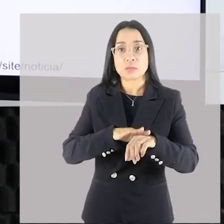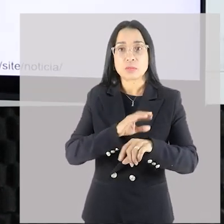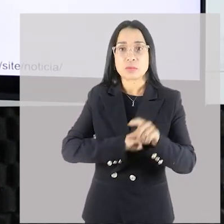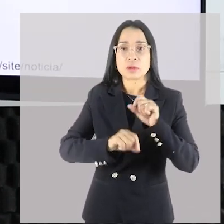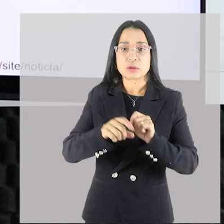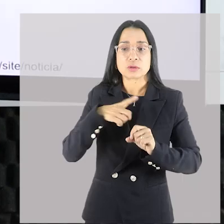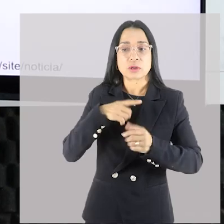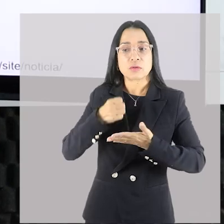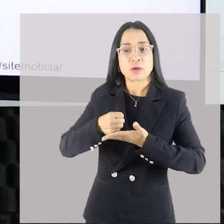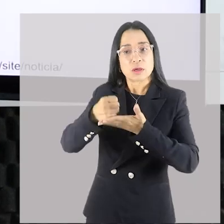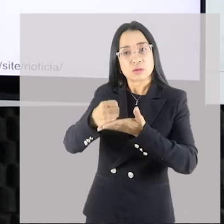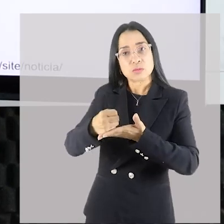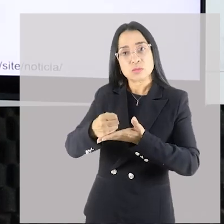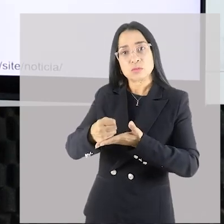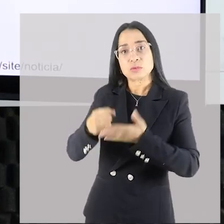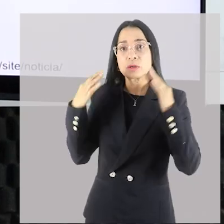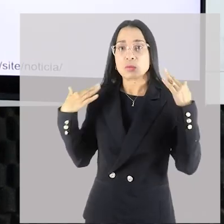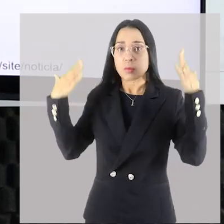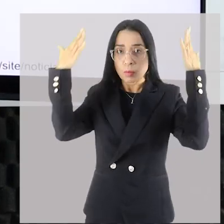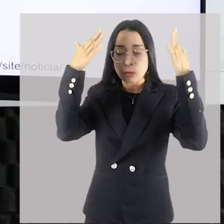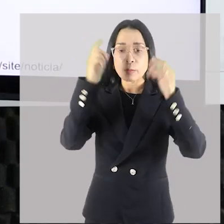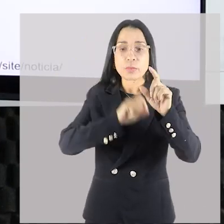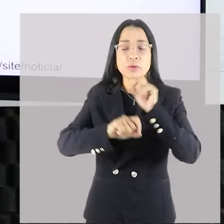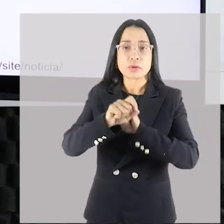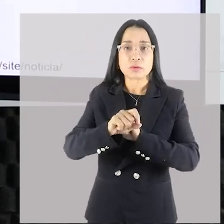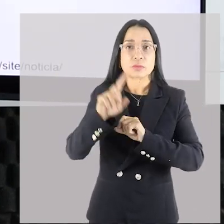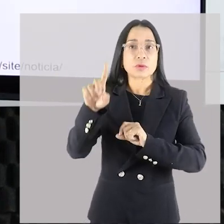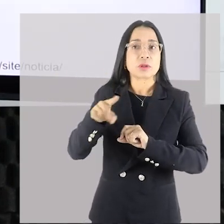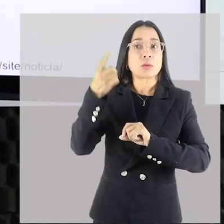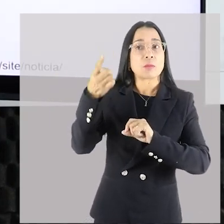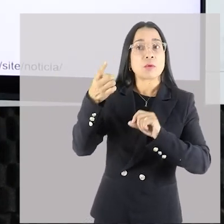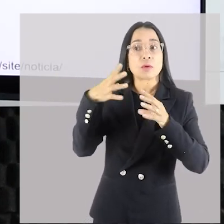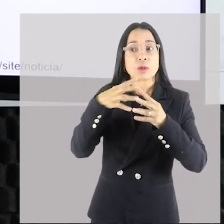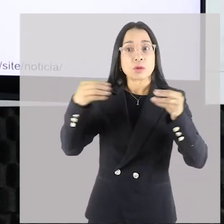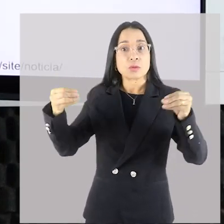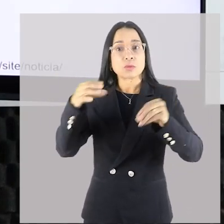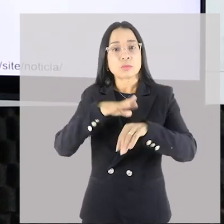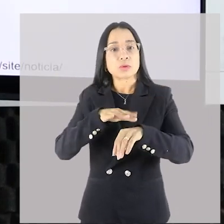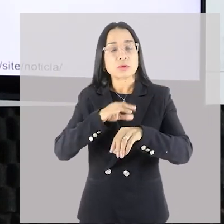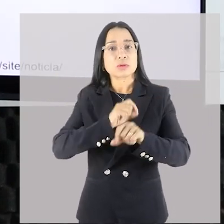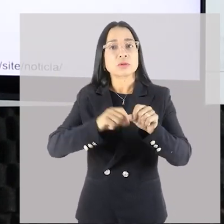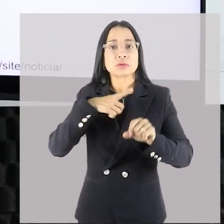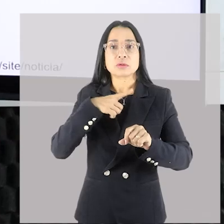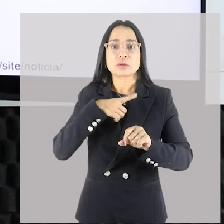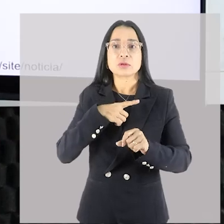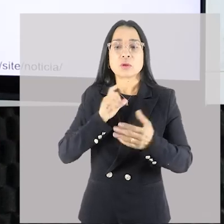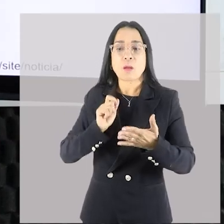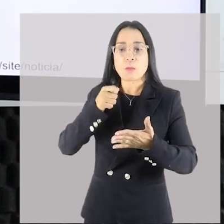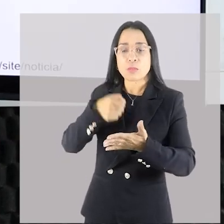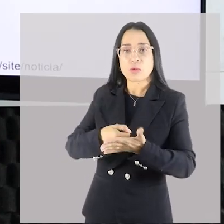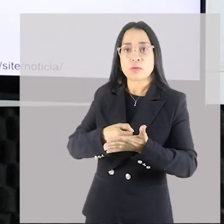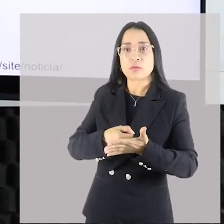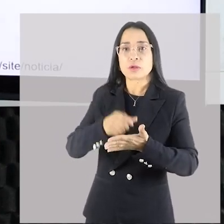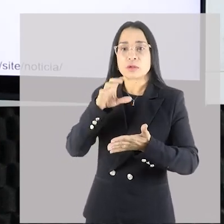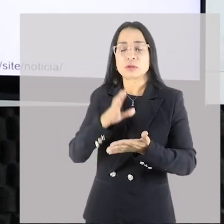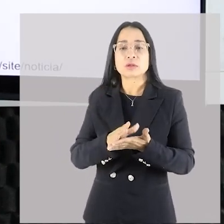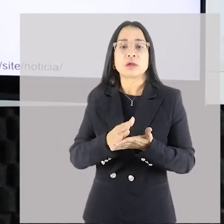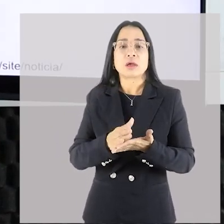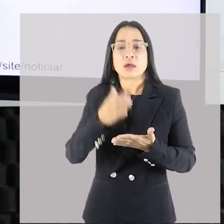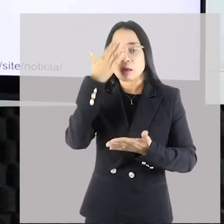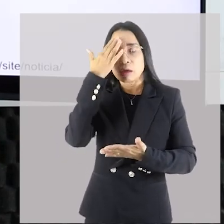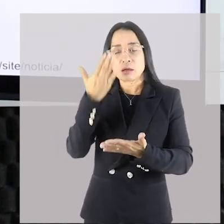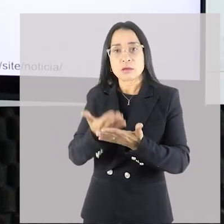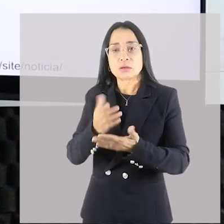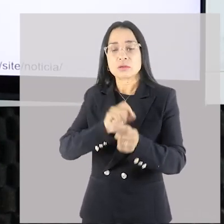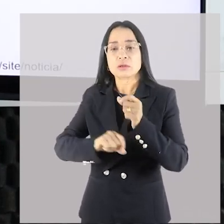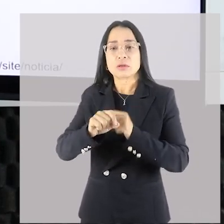ele melhorar dessa doença, após ele se curar, ele tinha como se fosse uma dívida de gratidão com esse bispo. E aí um dos pedidos desse bispo